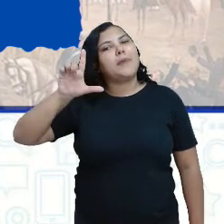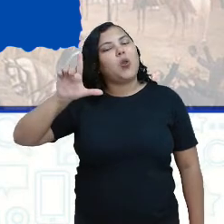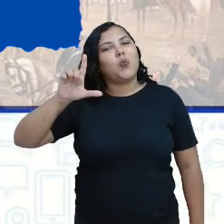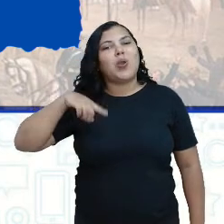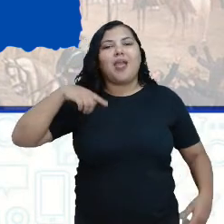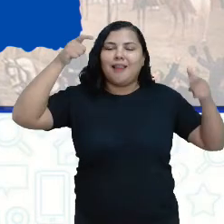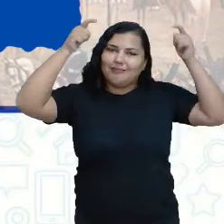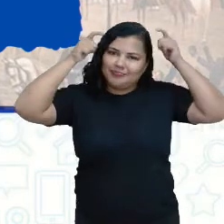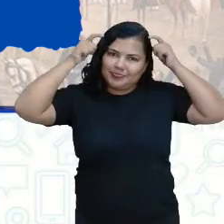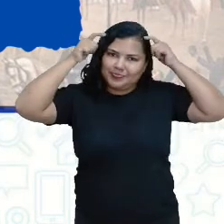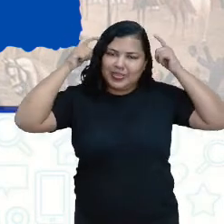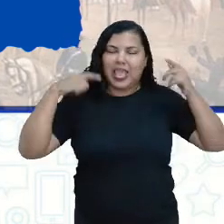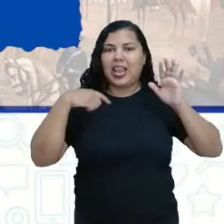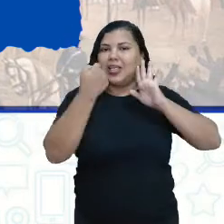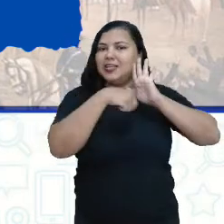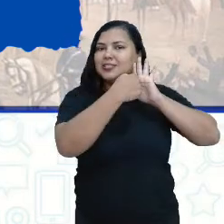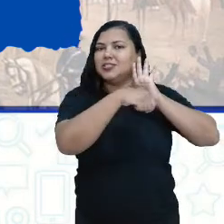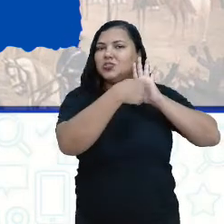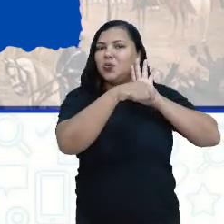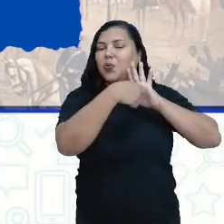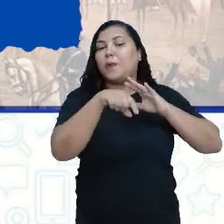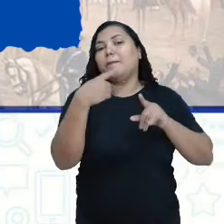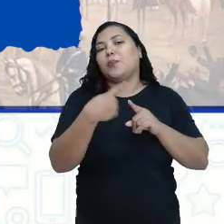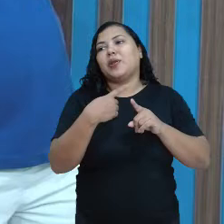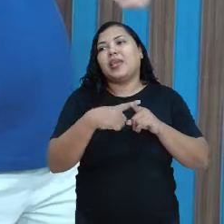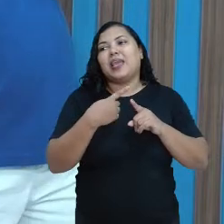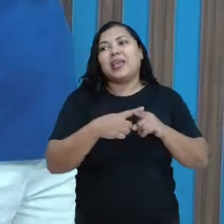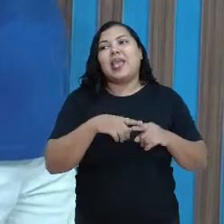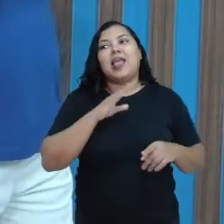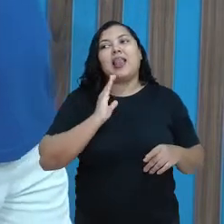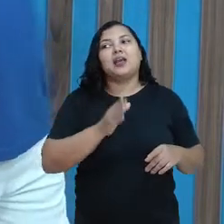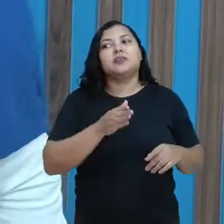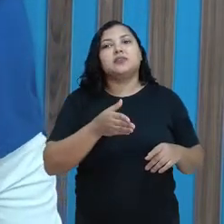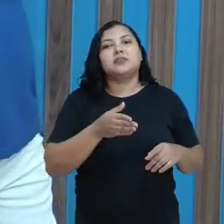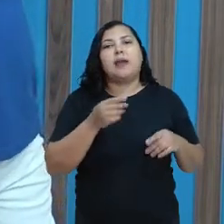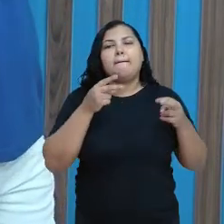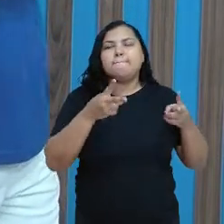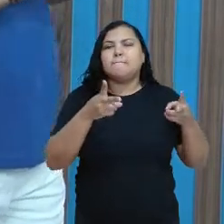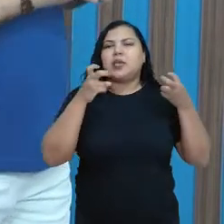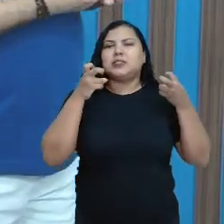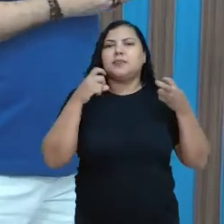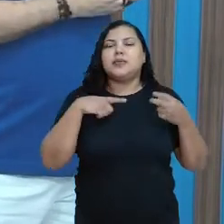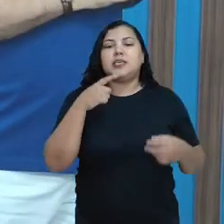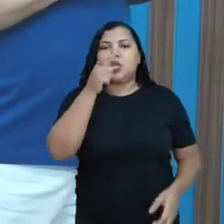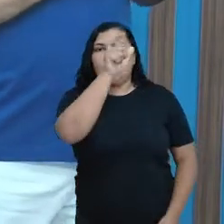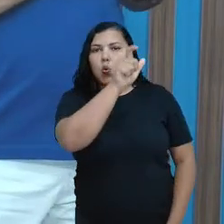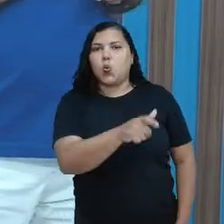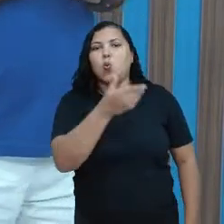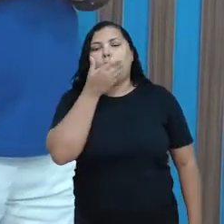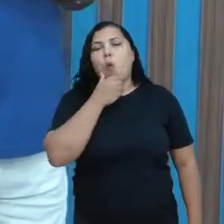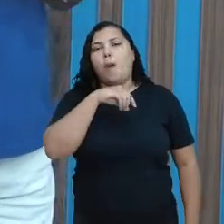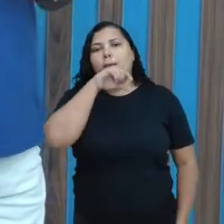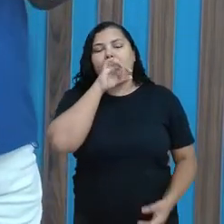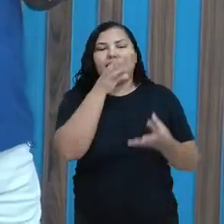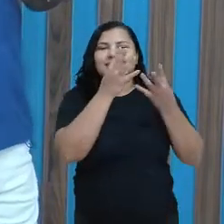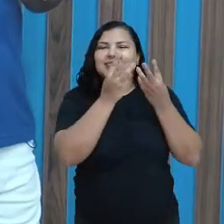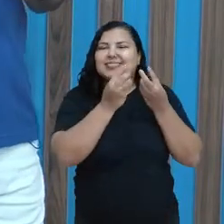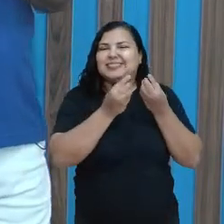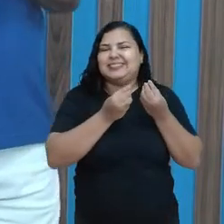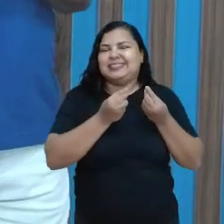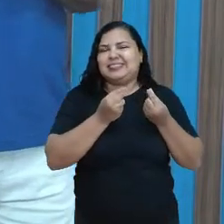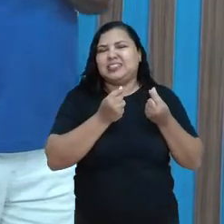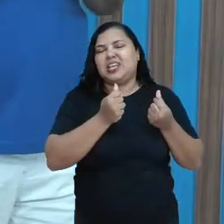ela assinou a Lei Áurea porque ela já previa um desgaste do pai e ela faz isso, né,